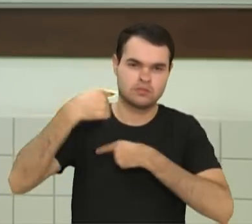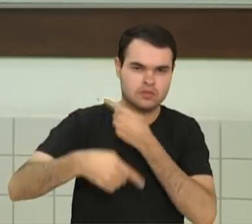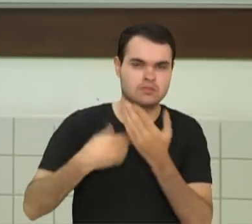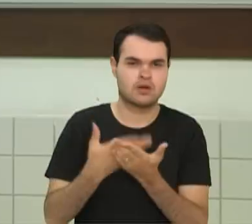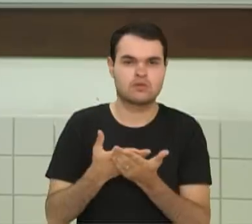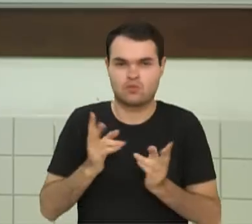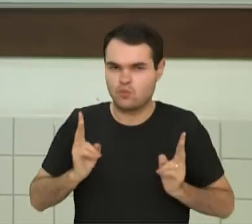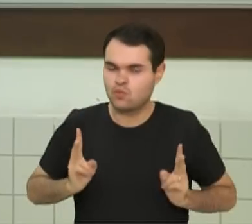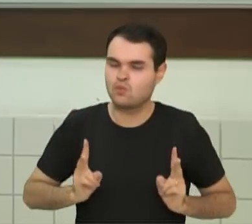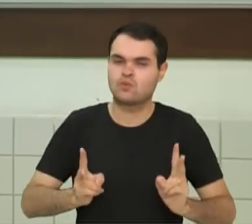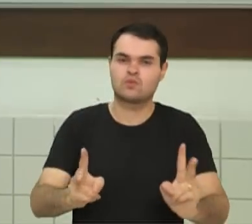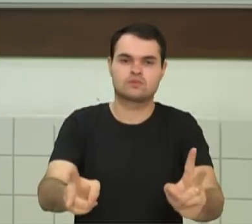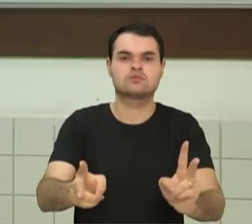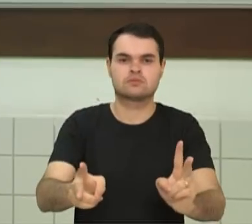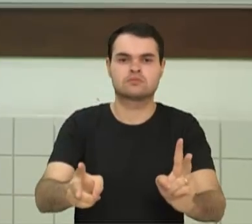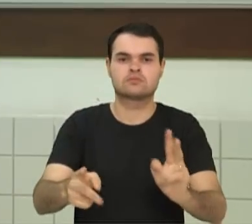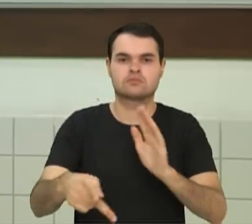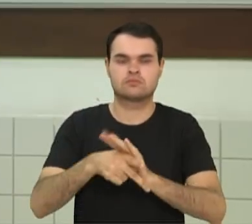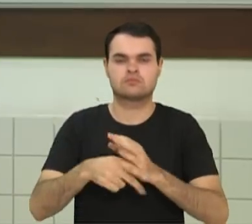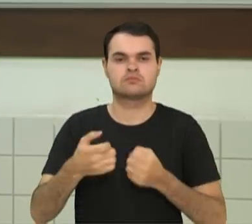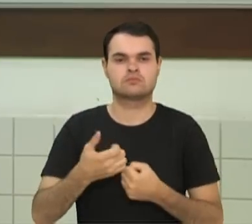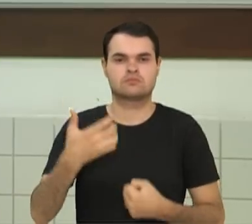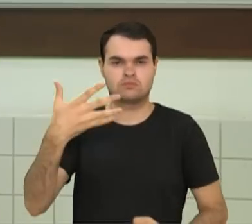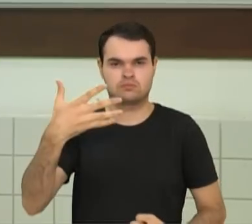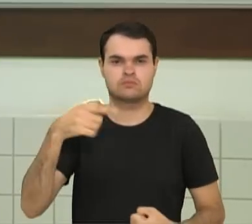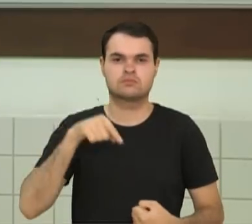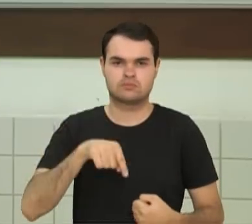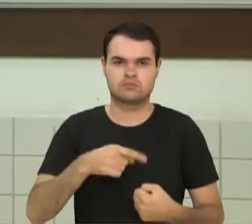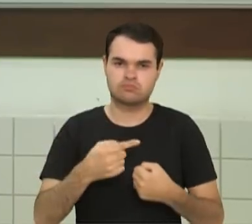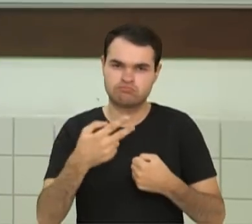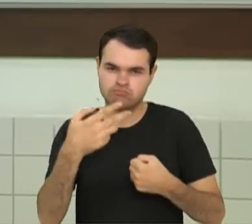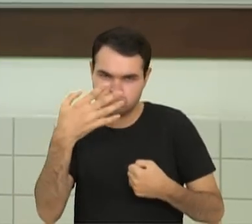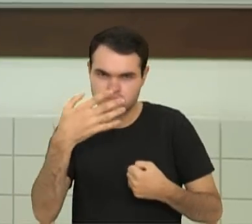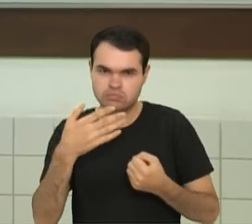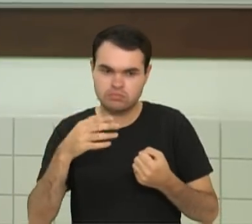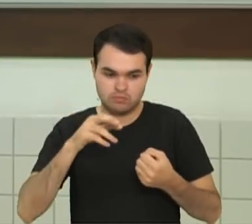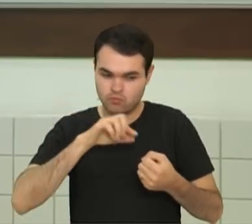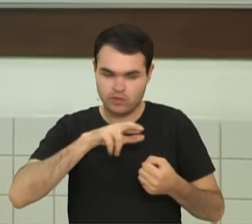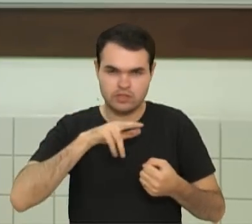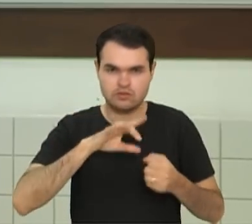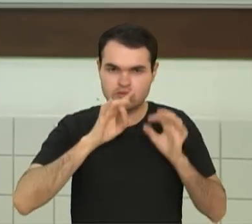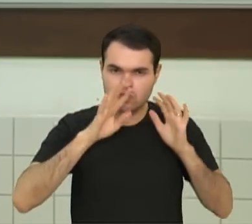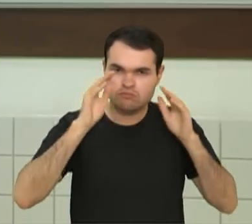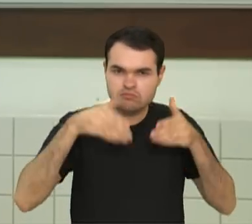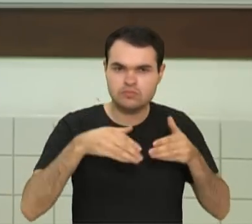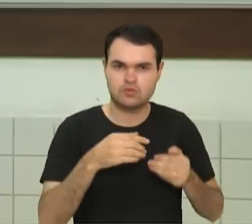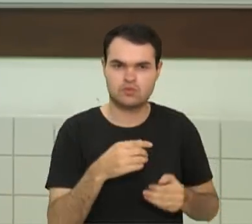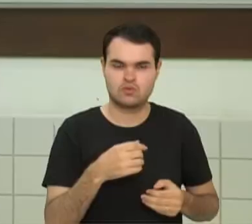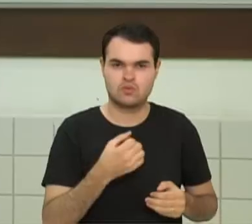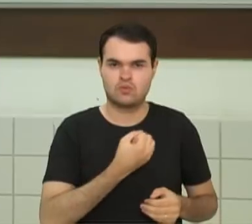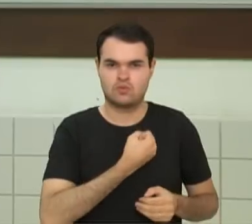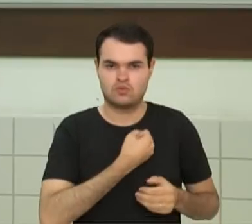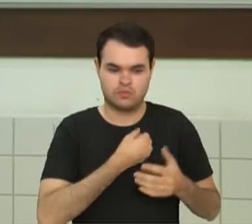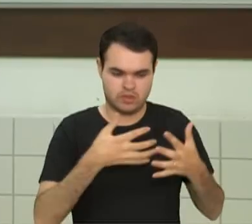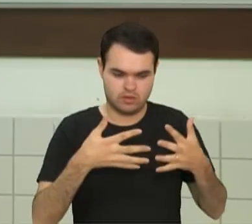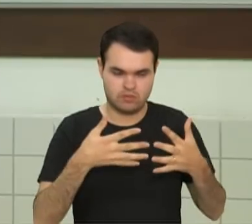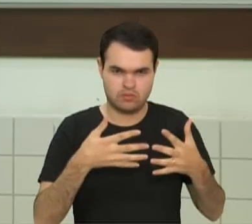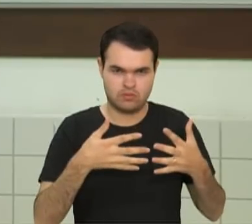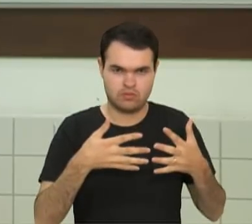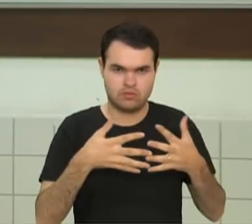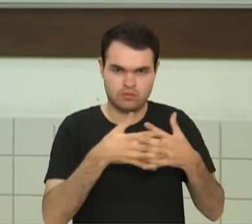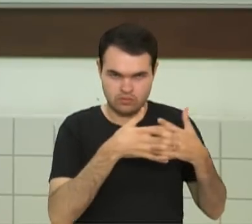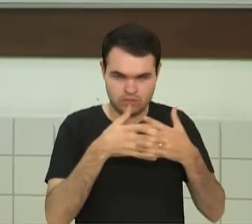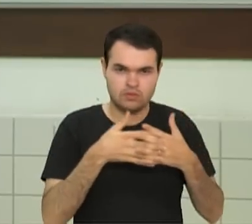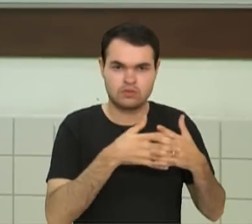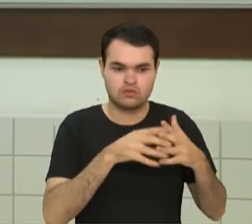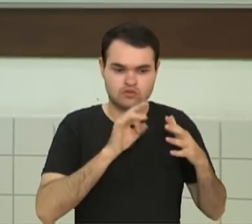vai continuar trabalhando a potência e vamos agora trabalhar não apenas o número complexo puro, né,